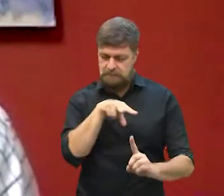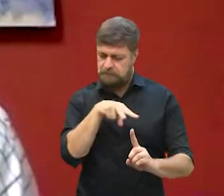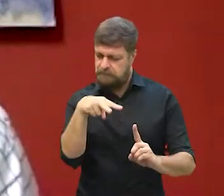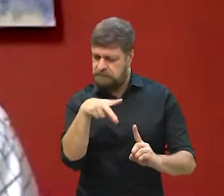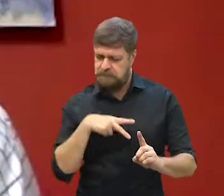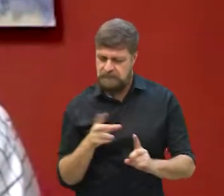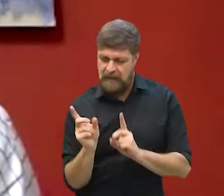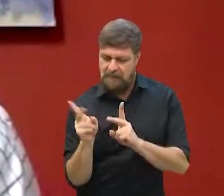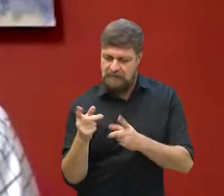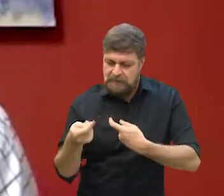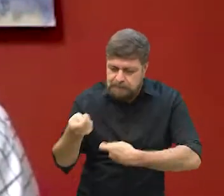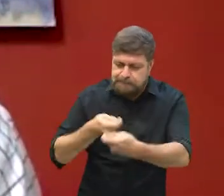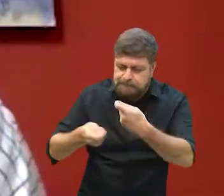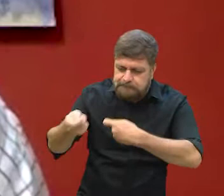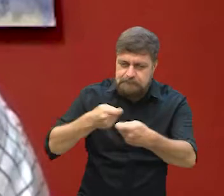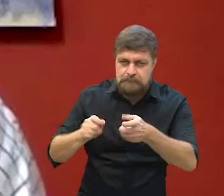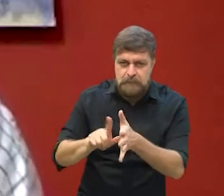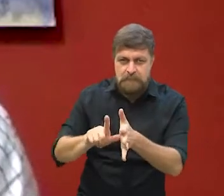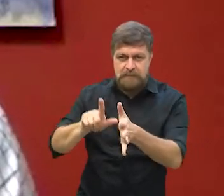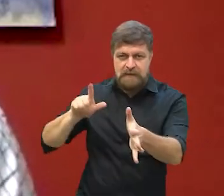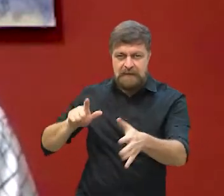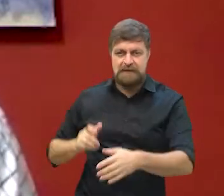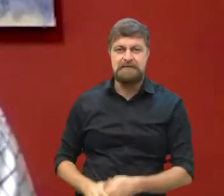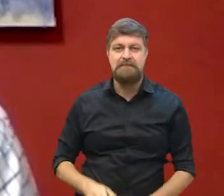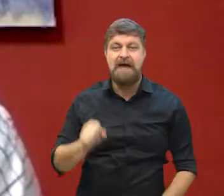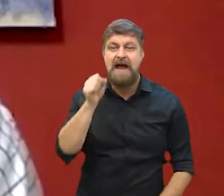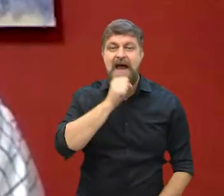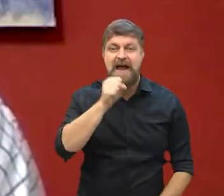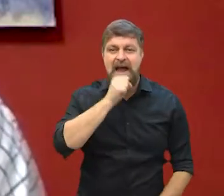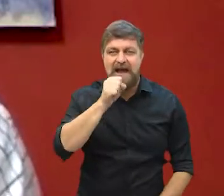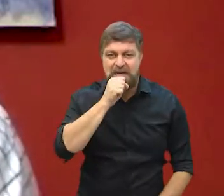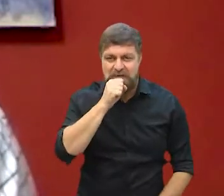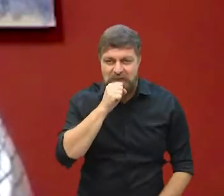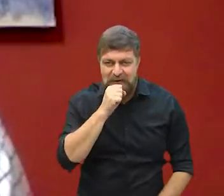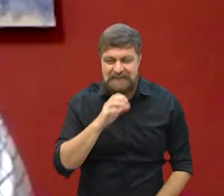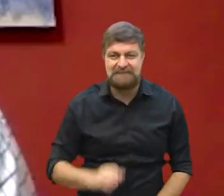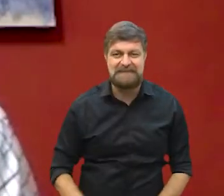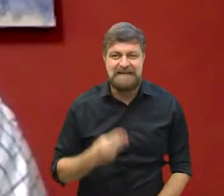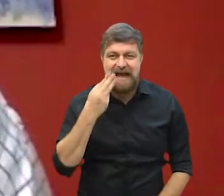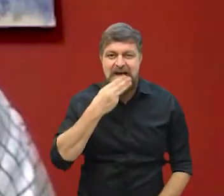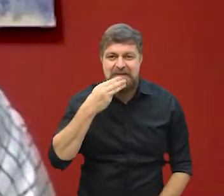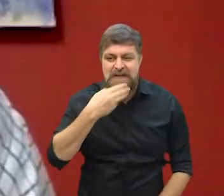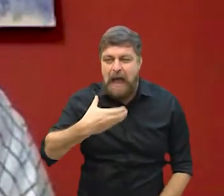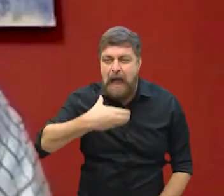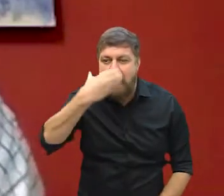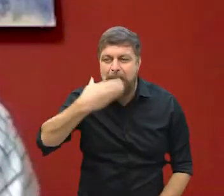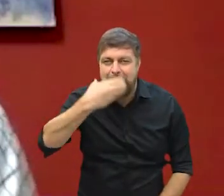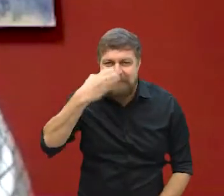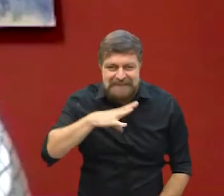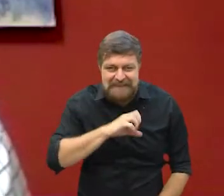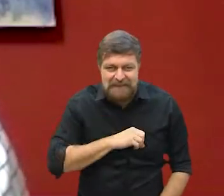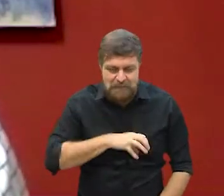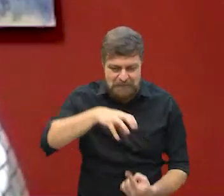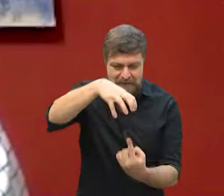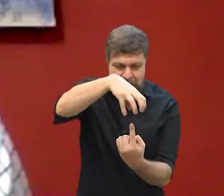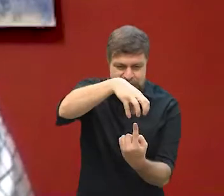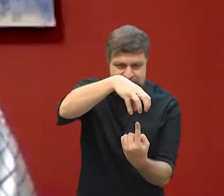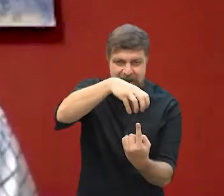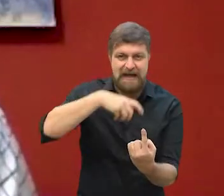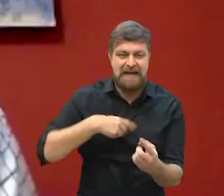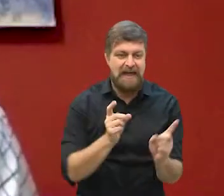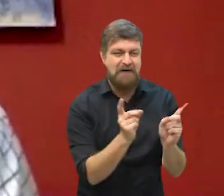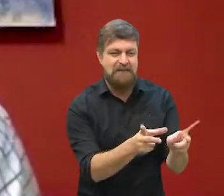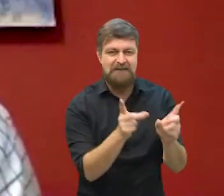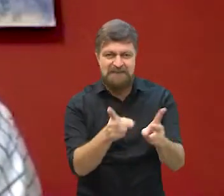com vendas aí, com comércio, veio um pouco antes. A minha avó fazia maçã do amor e eu vendia na rua, aos 12 anos de idade. E aos 15,